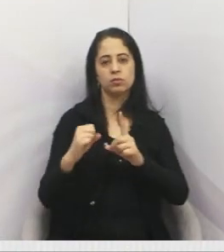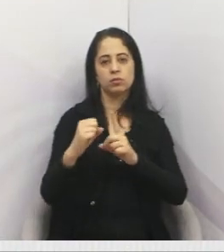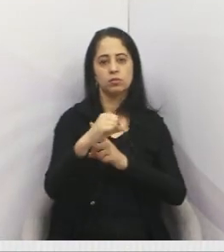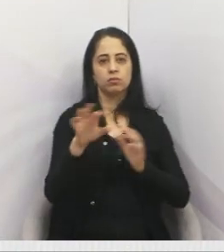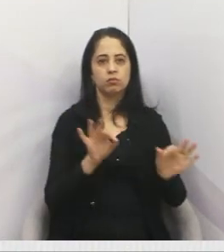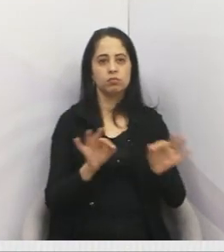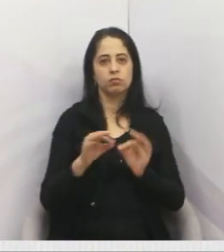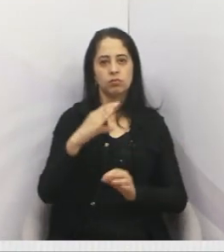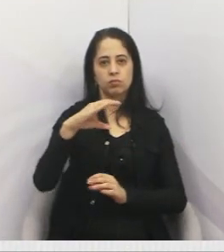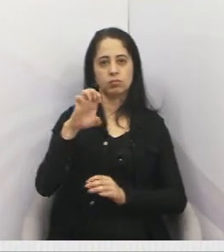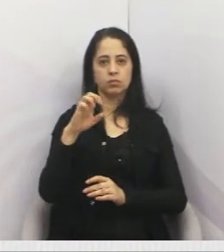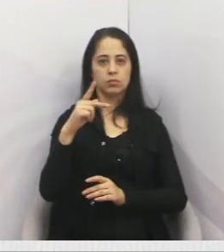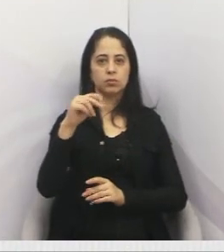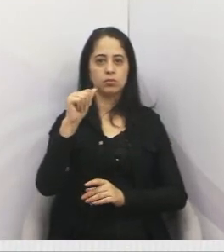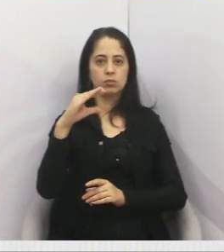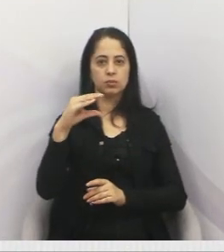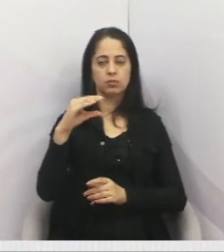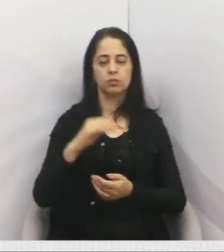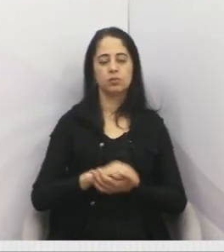CEPAC.